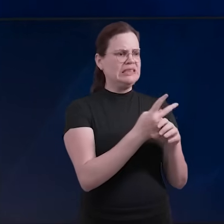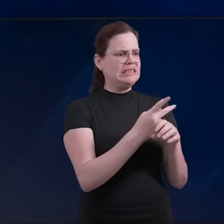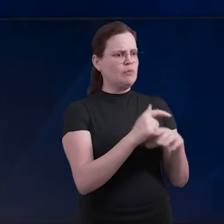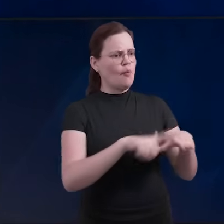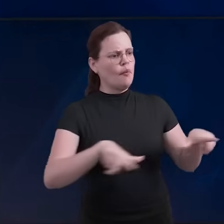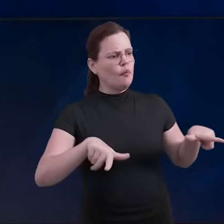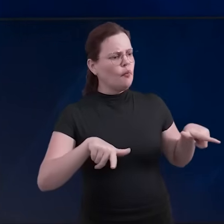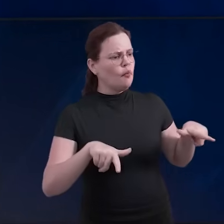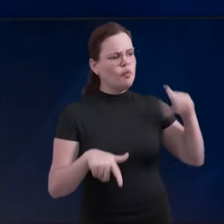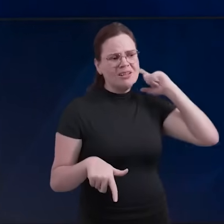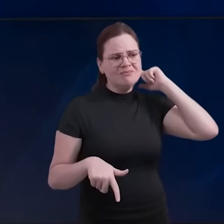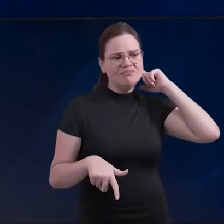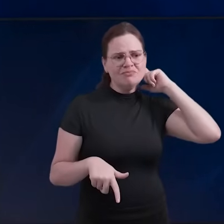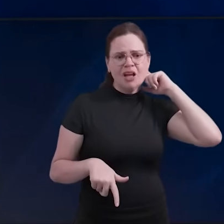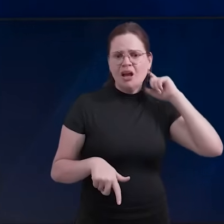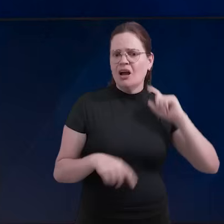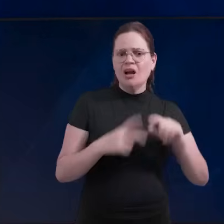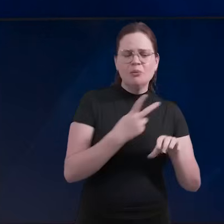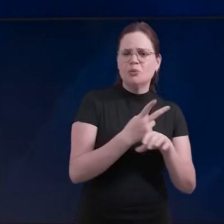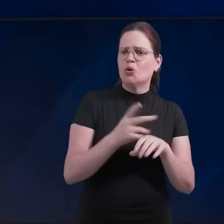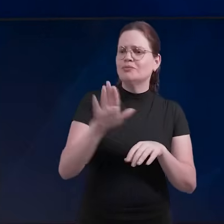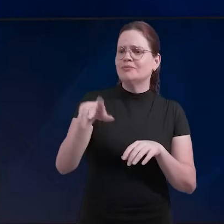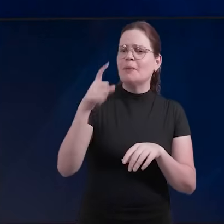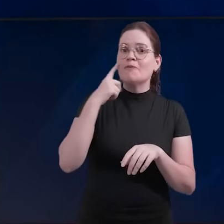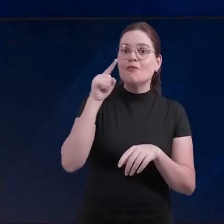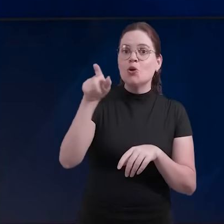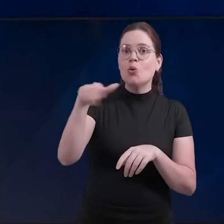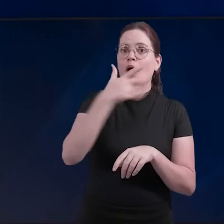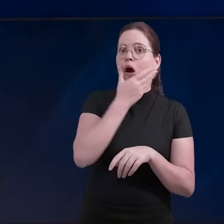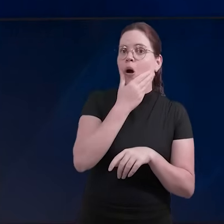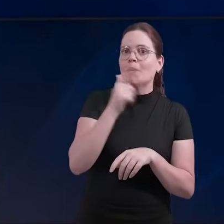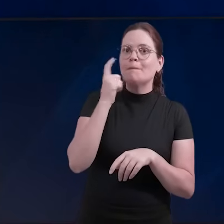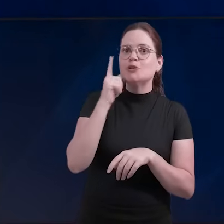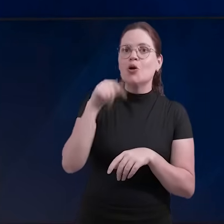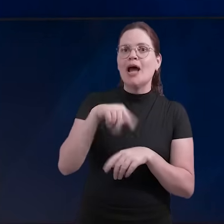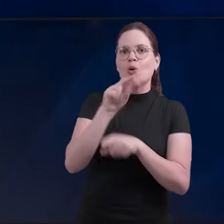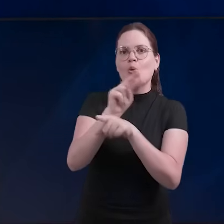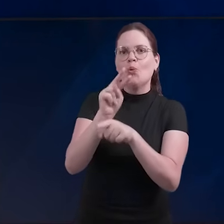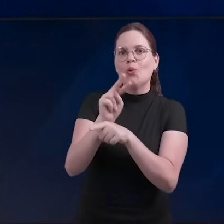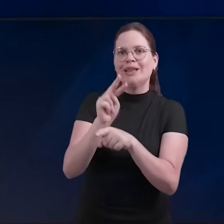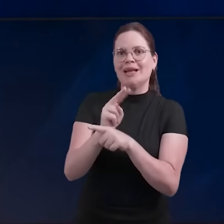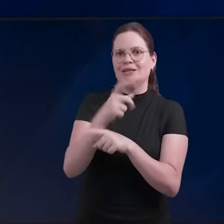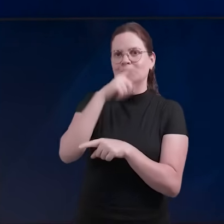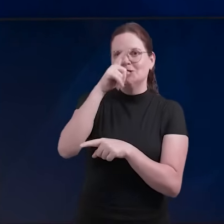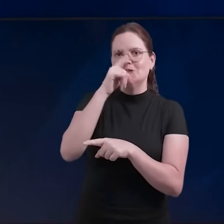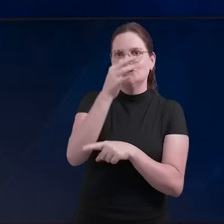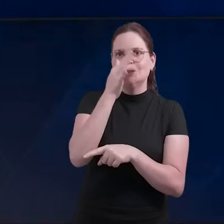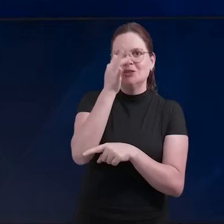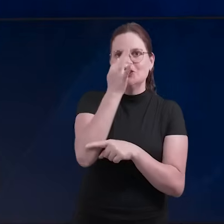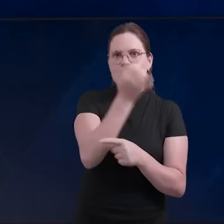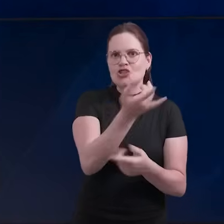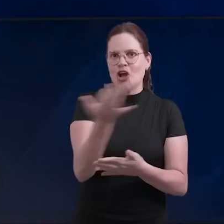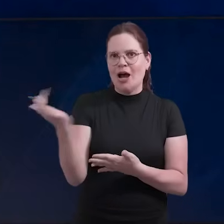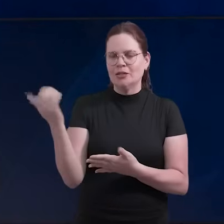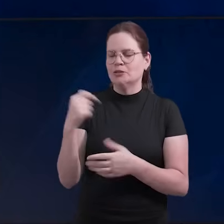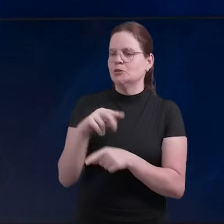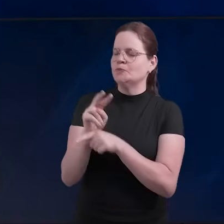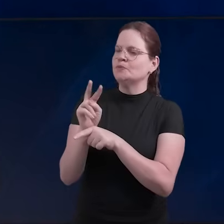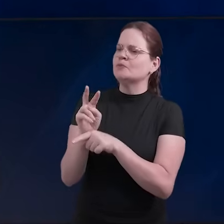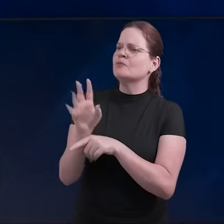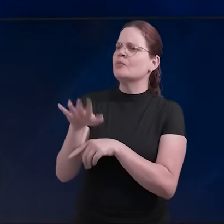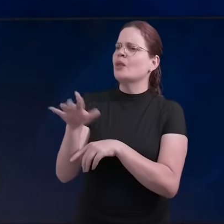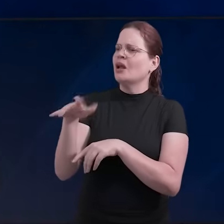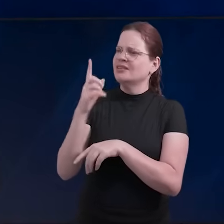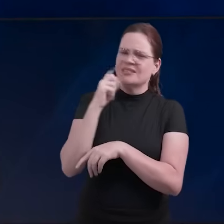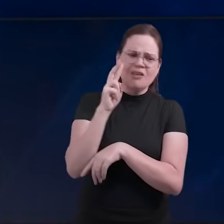mas não reconheceu. Ela achou que era o jardineiro ali daquele horto. Mas o momento em que ela conheceu Jesus, sabe qual foi? O